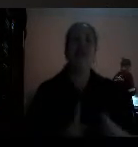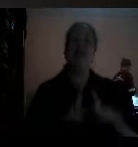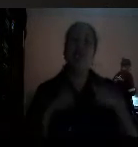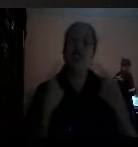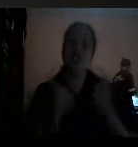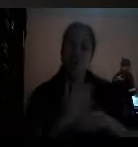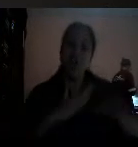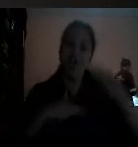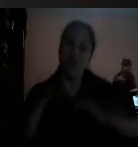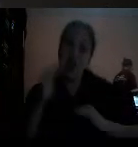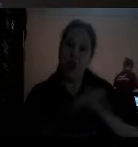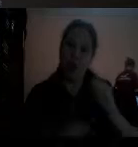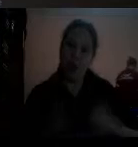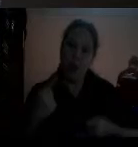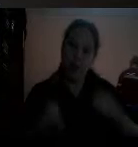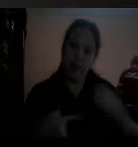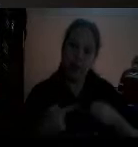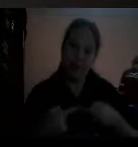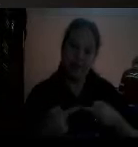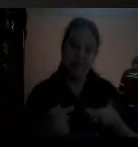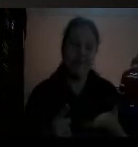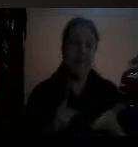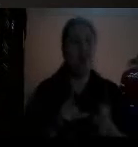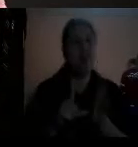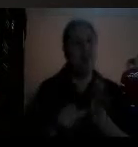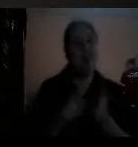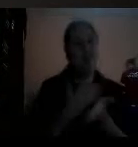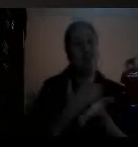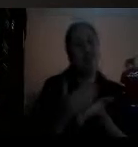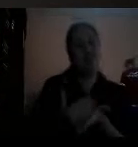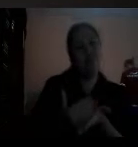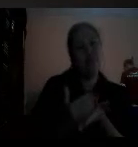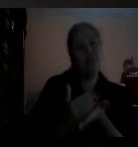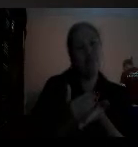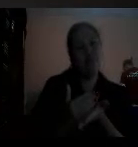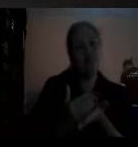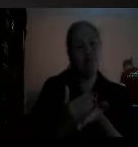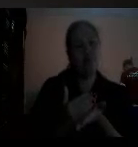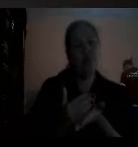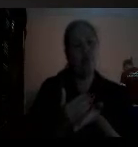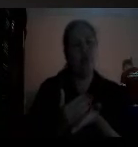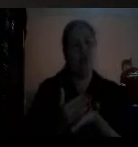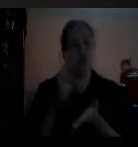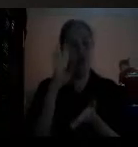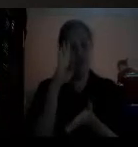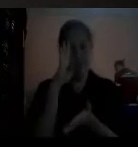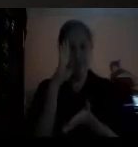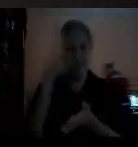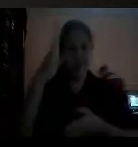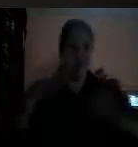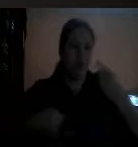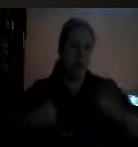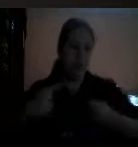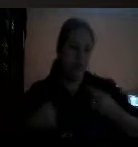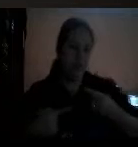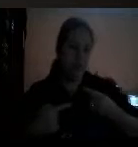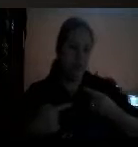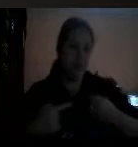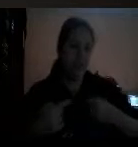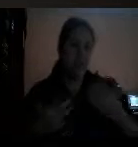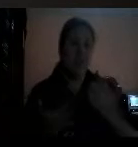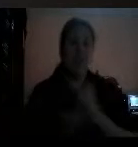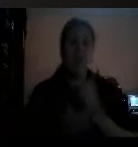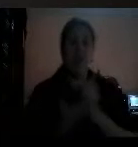tá? E aqui basicamente a gente vai trabalhar com 3 bases teóricas da geopolítica, tá? Posterior ao trabalho